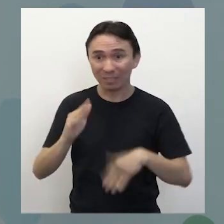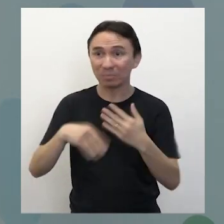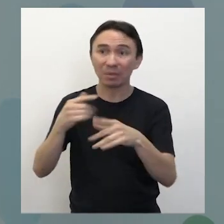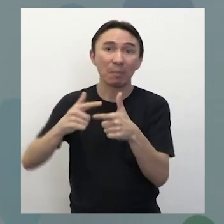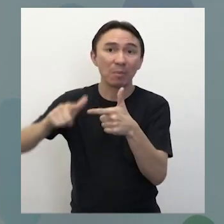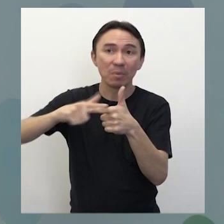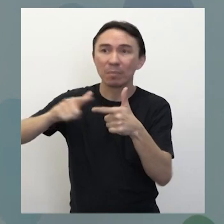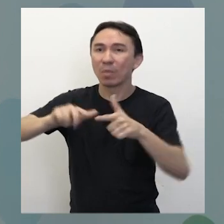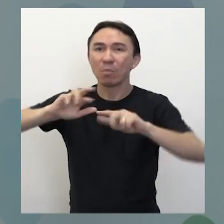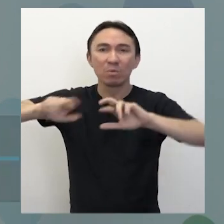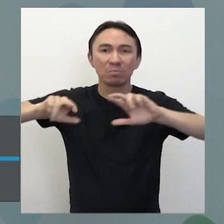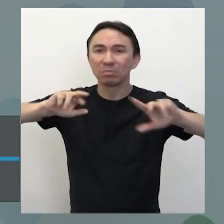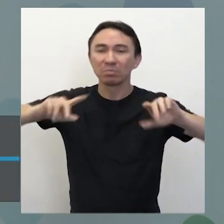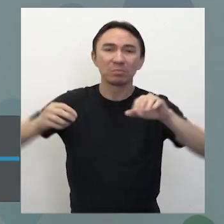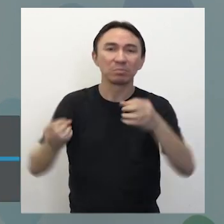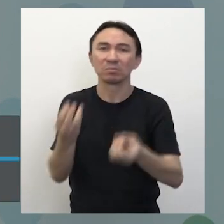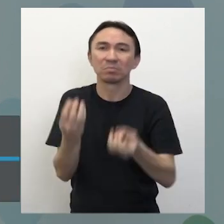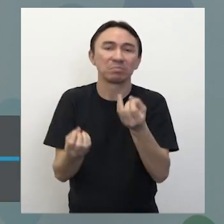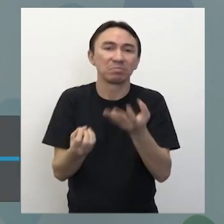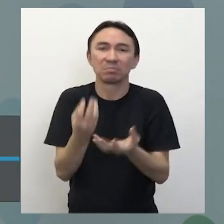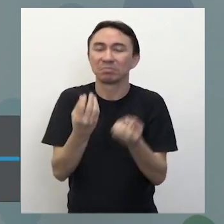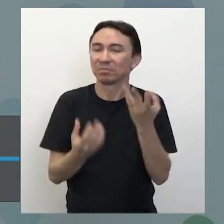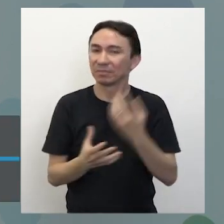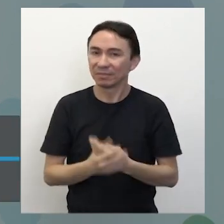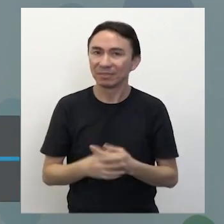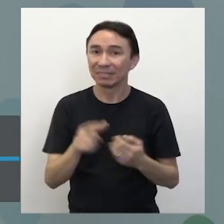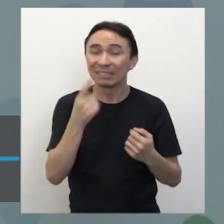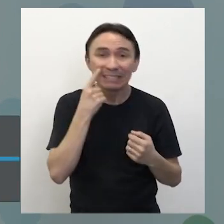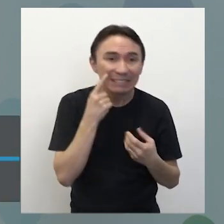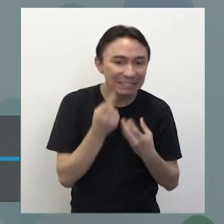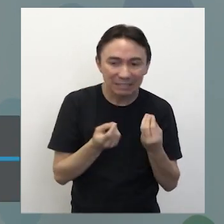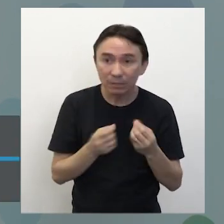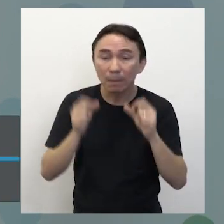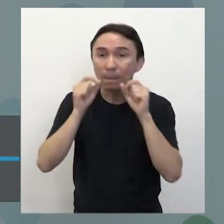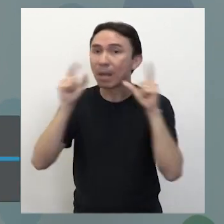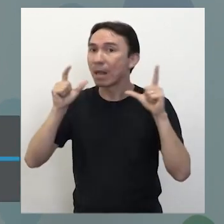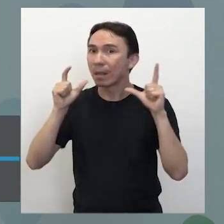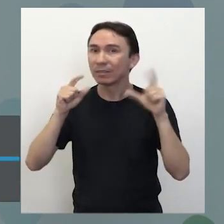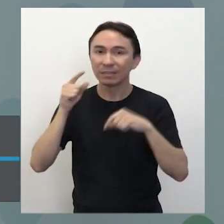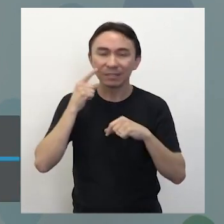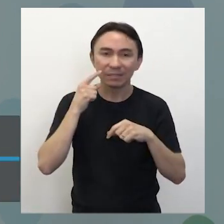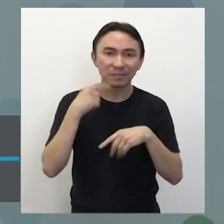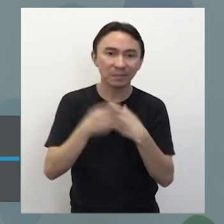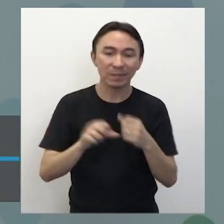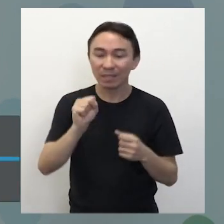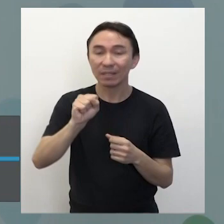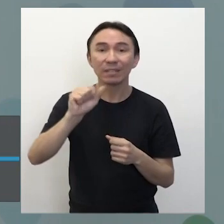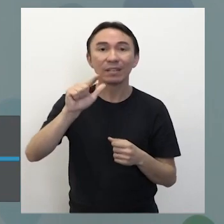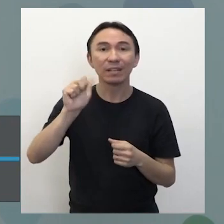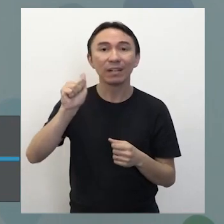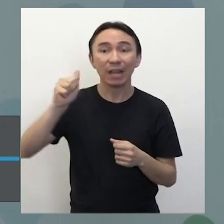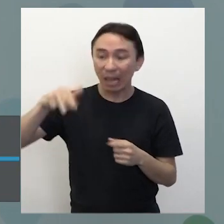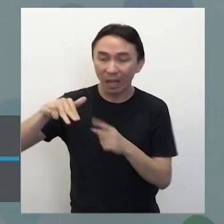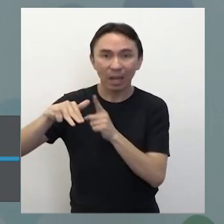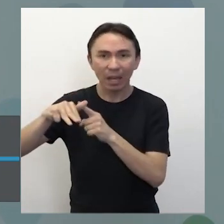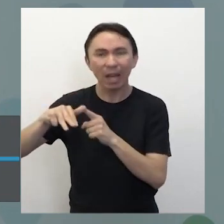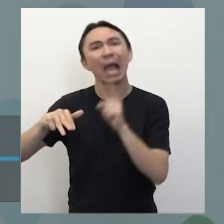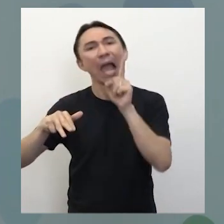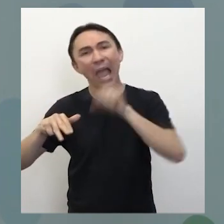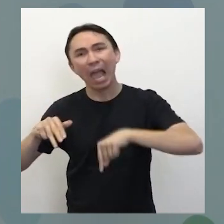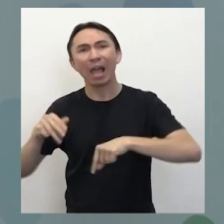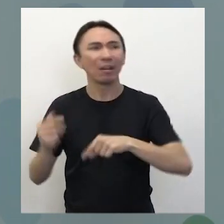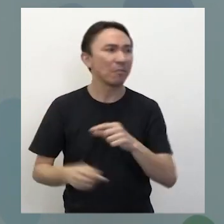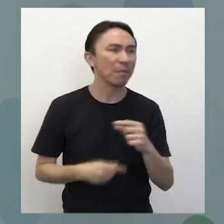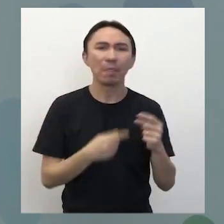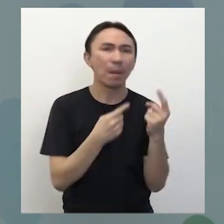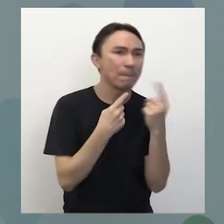né, que se esteja atento na hora de poder debater, porque o Islã, na minha humilde opinião, é um grande debate, né? Um debate